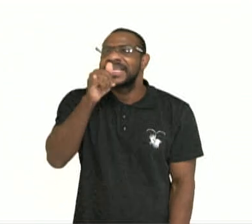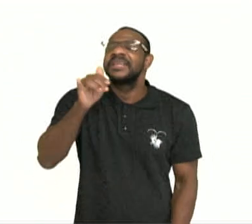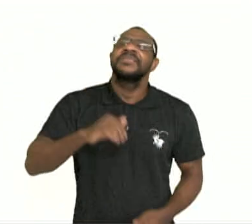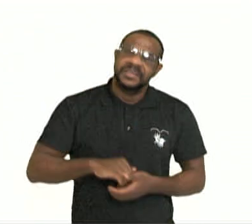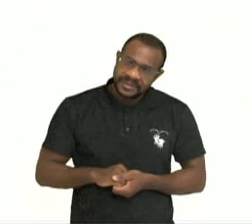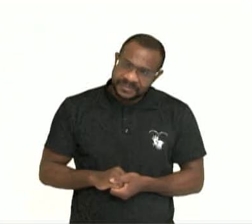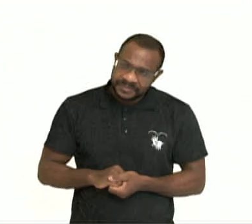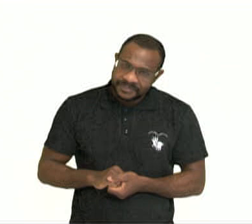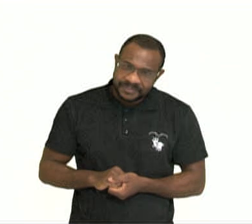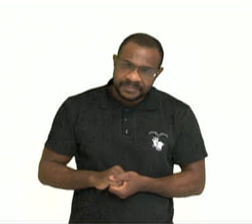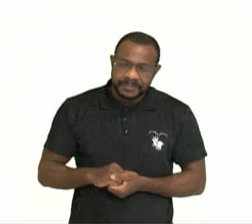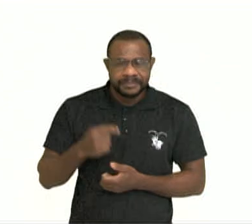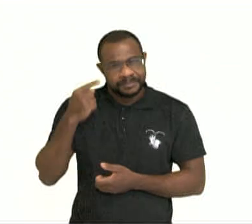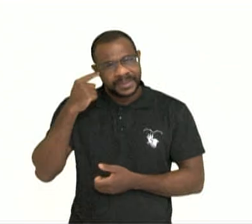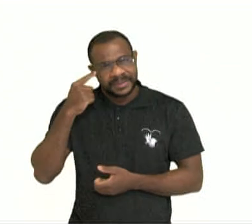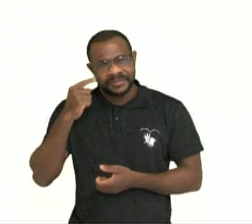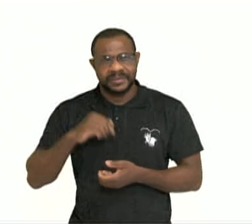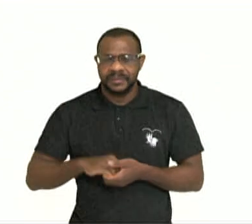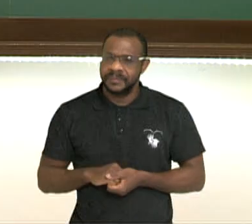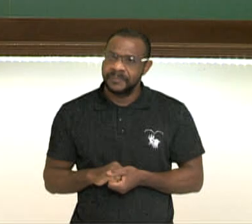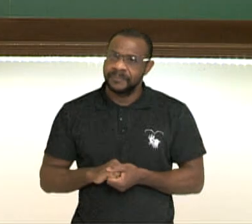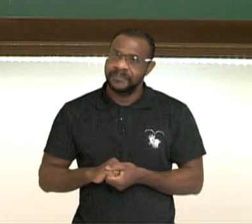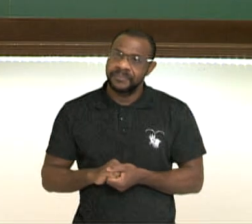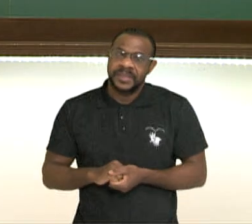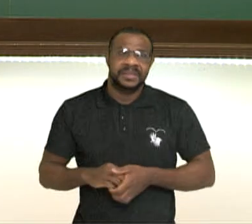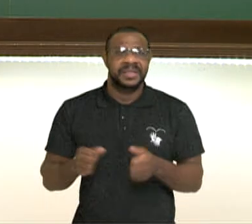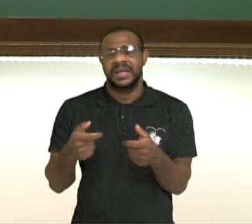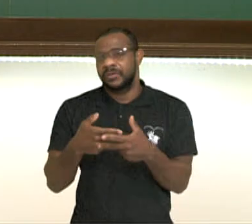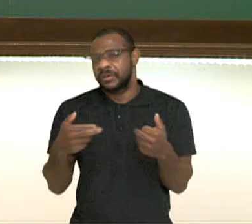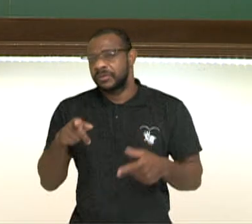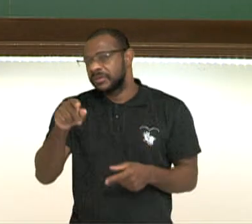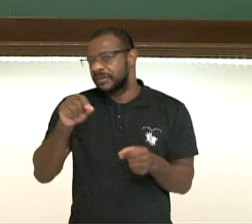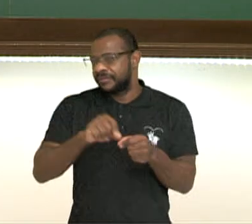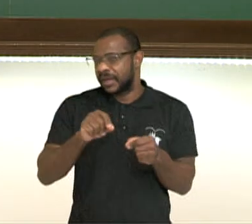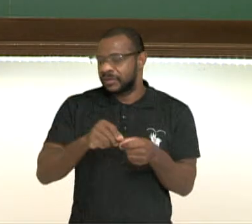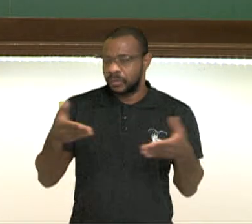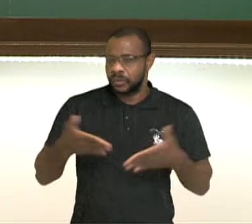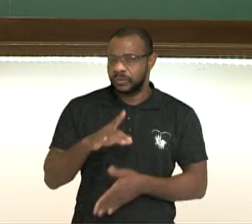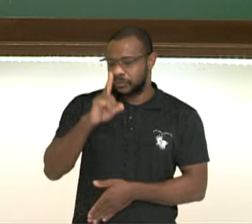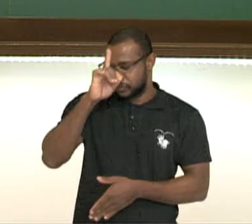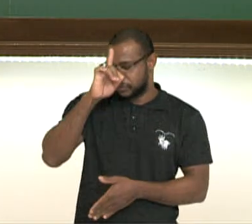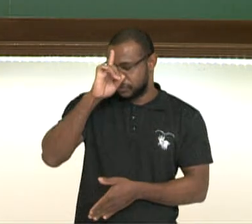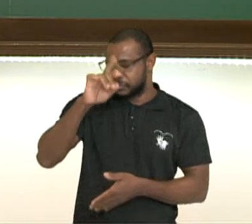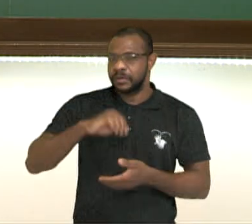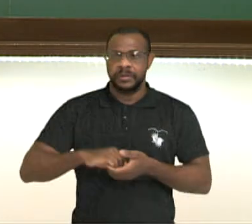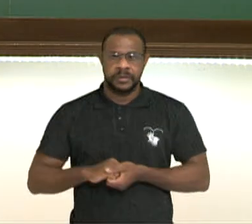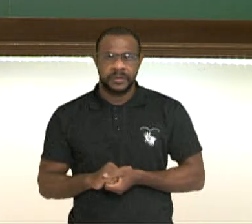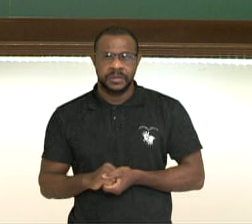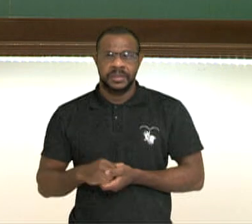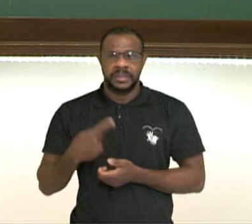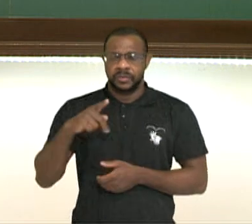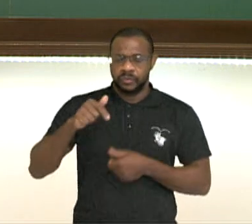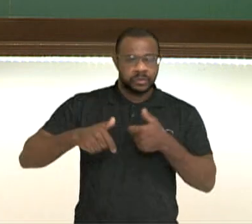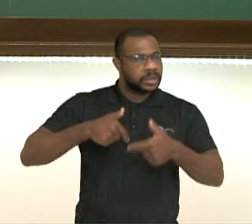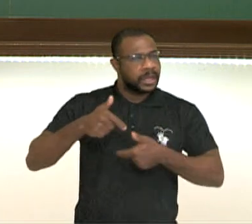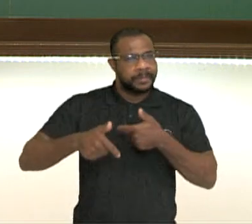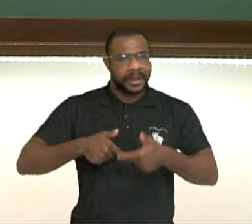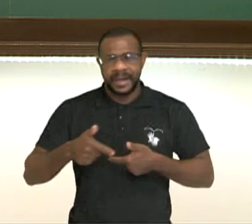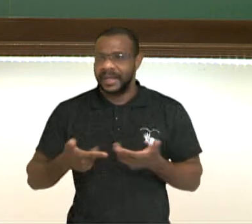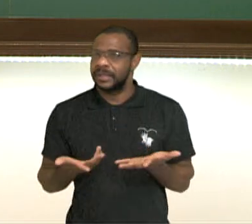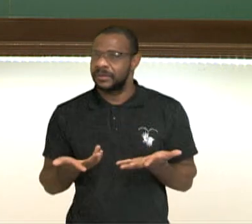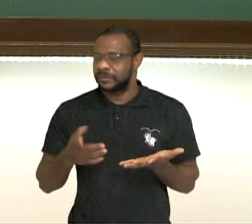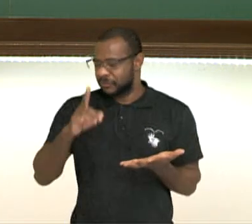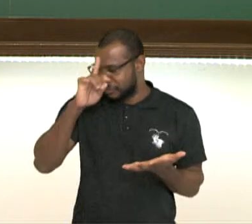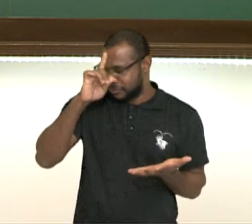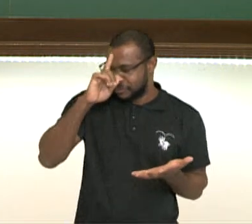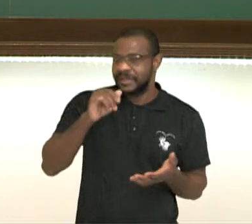assunto. Então pensa um pouquinho nas coisas que você realiza no cotidiano, no seu dia a dia, nas suas atividades corriqueiras,